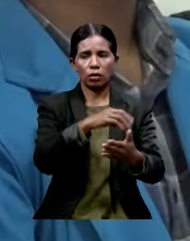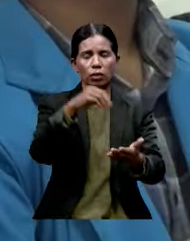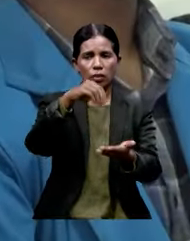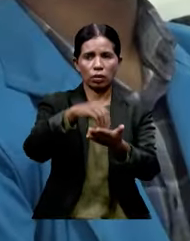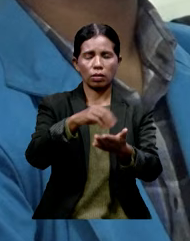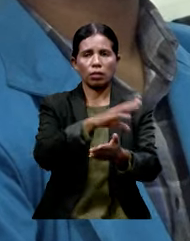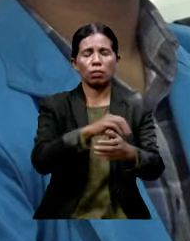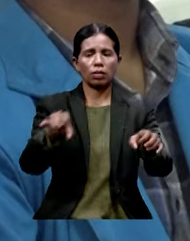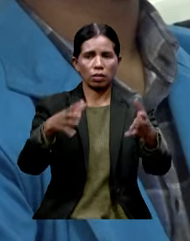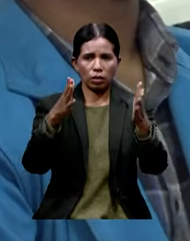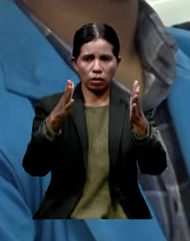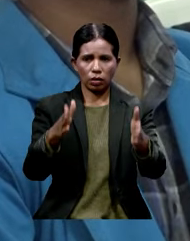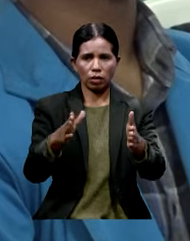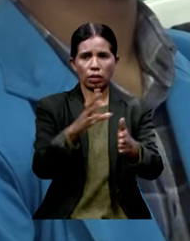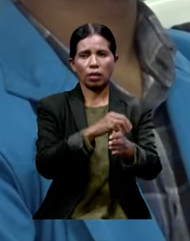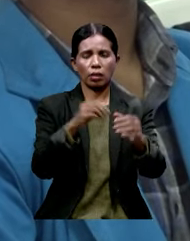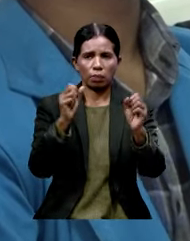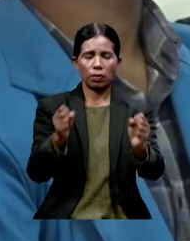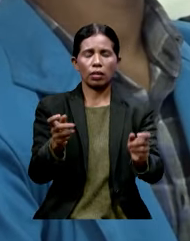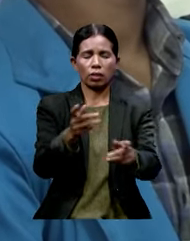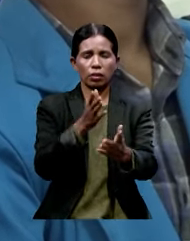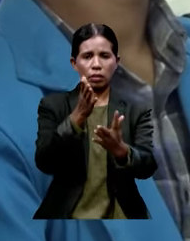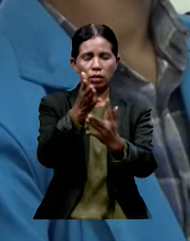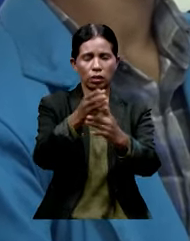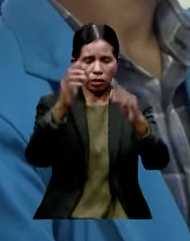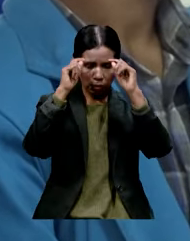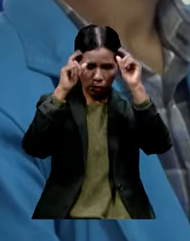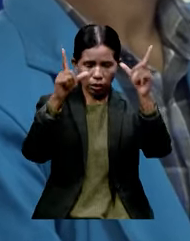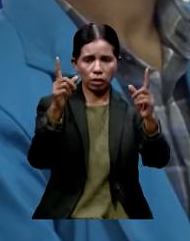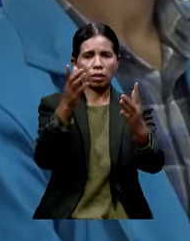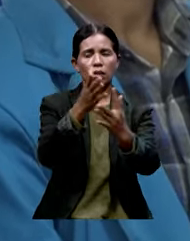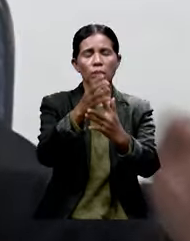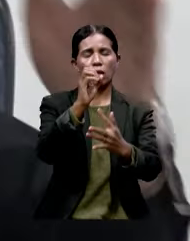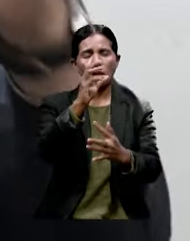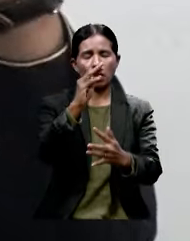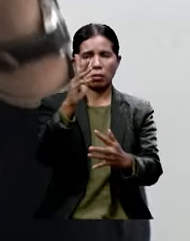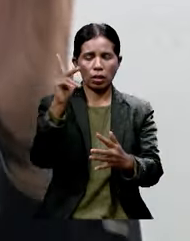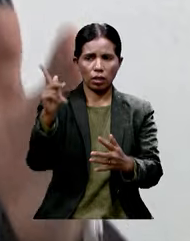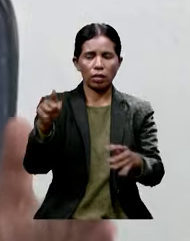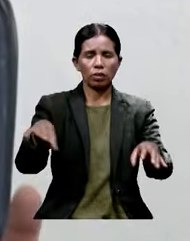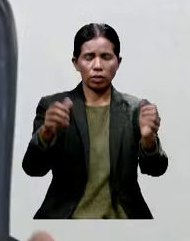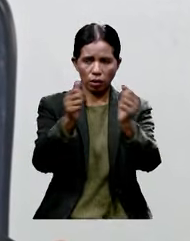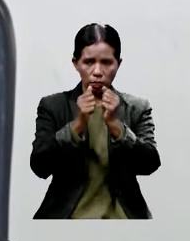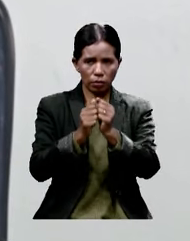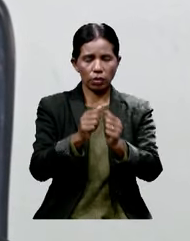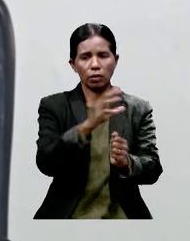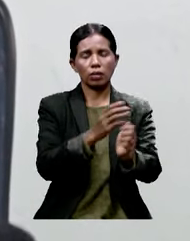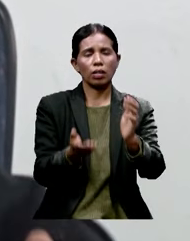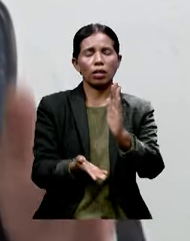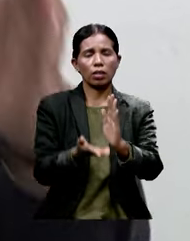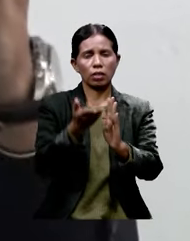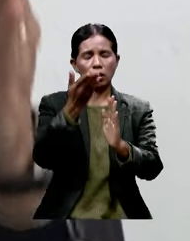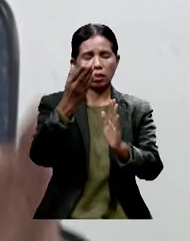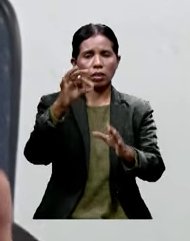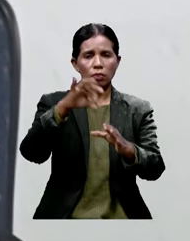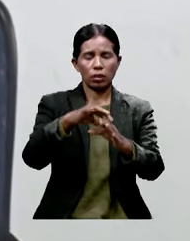setor recursos humanos. Nune, bele assegura a adesão timor-leste da OMK, no uso setor Roto, a tu serviço a motu, onde a sai produção